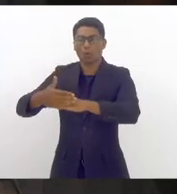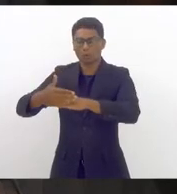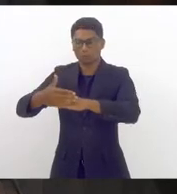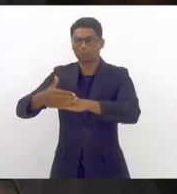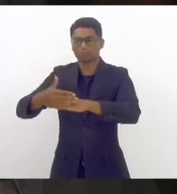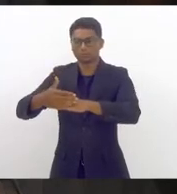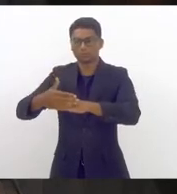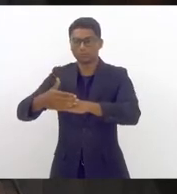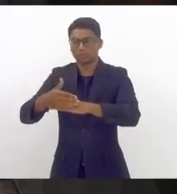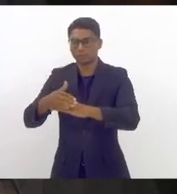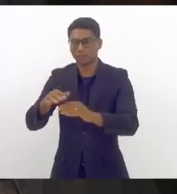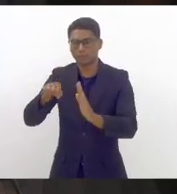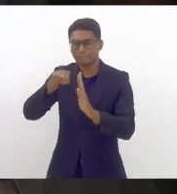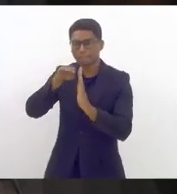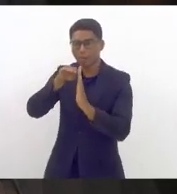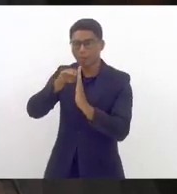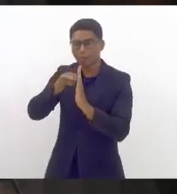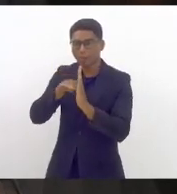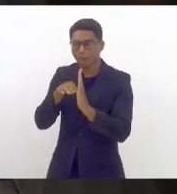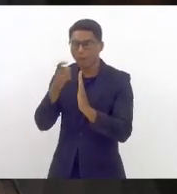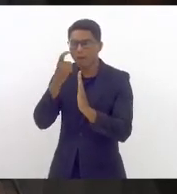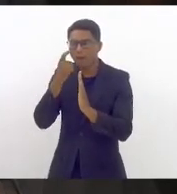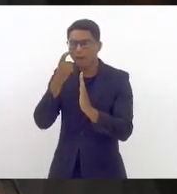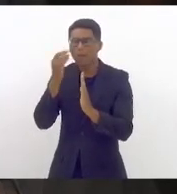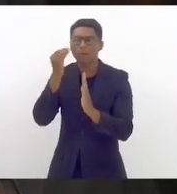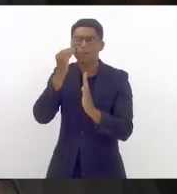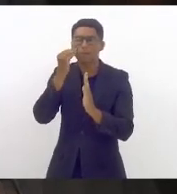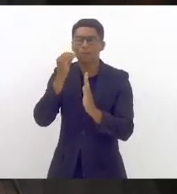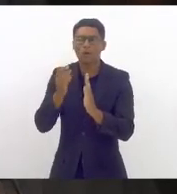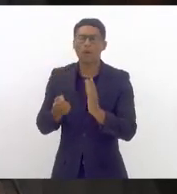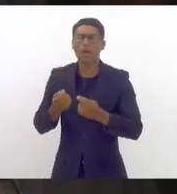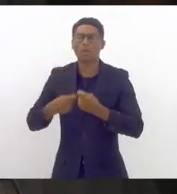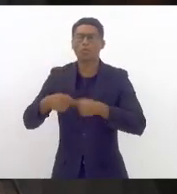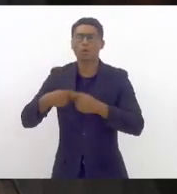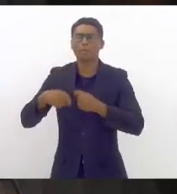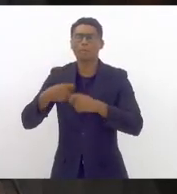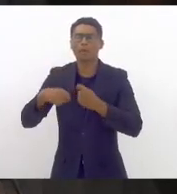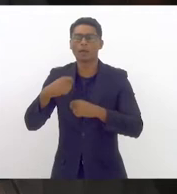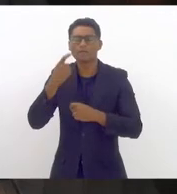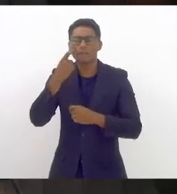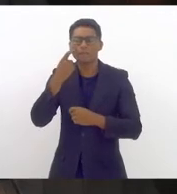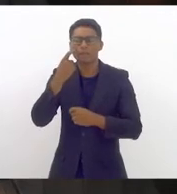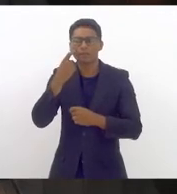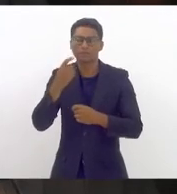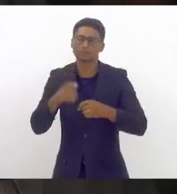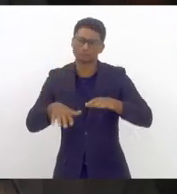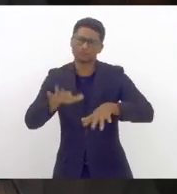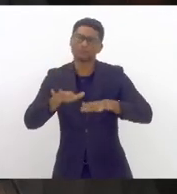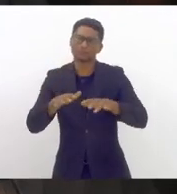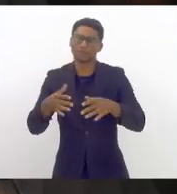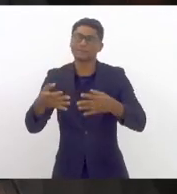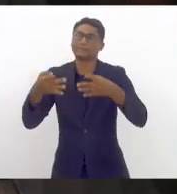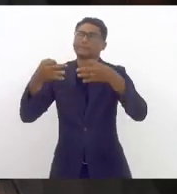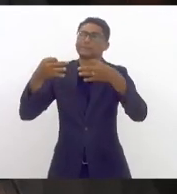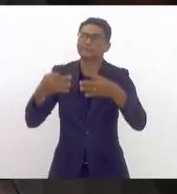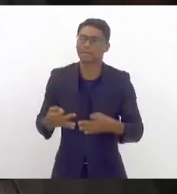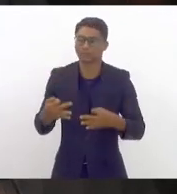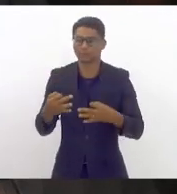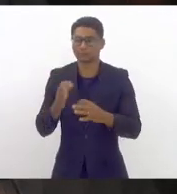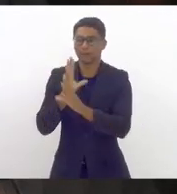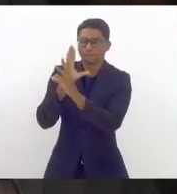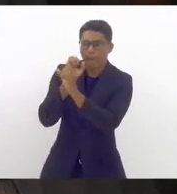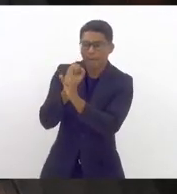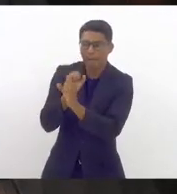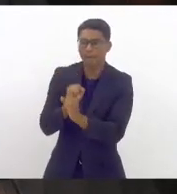simulação econômica e como toda a simulação pode ter as suas distorções porque os